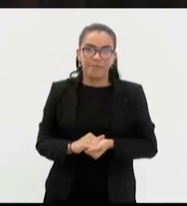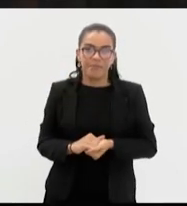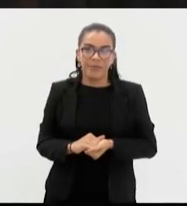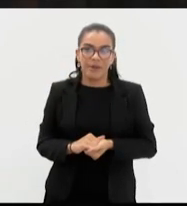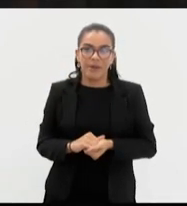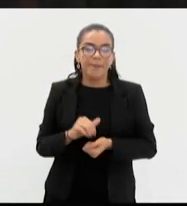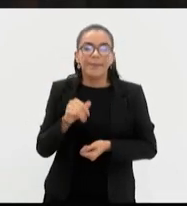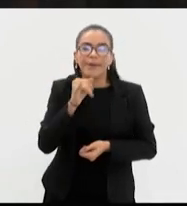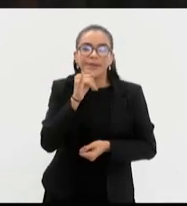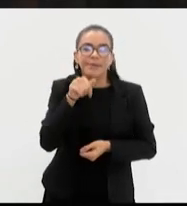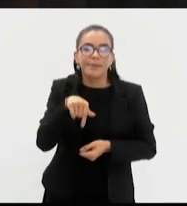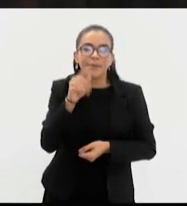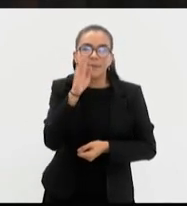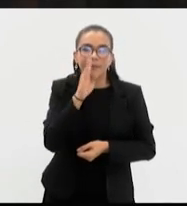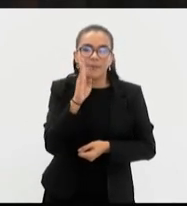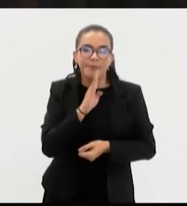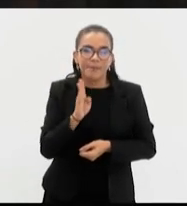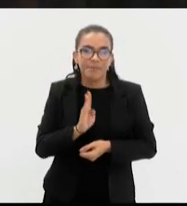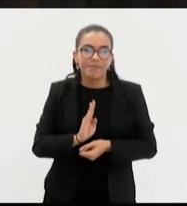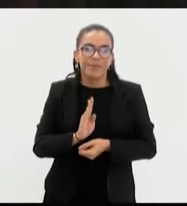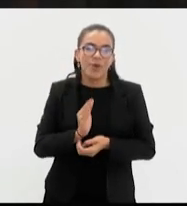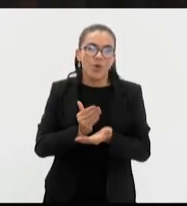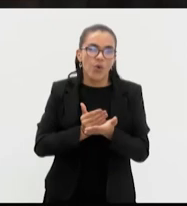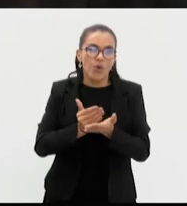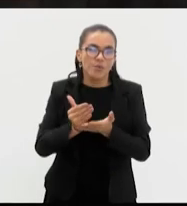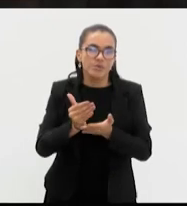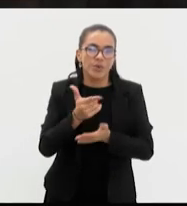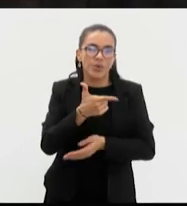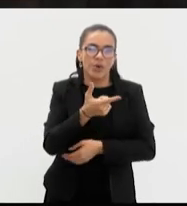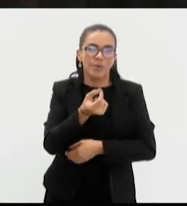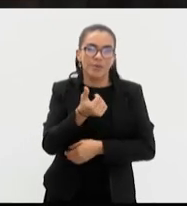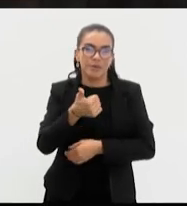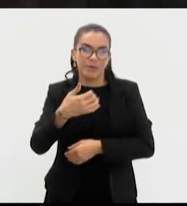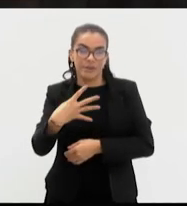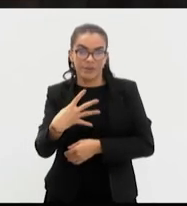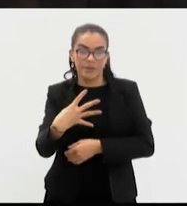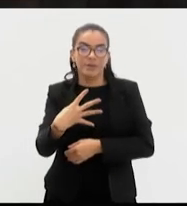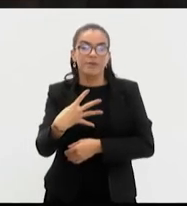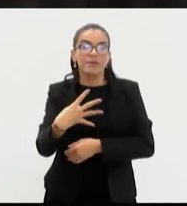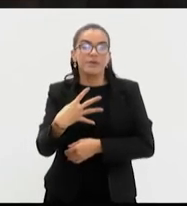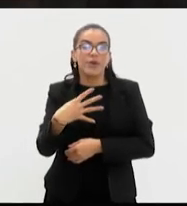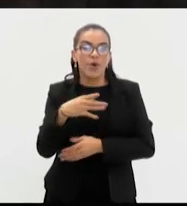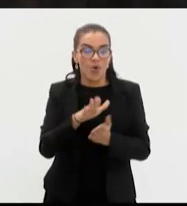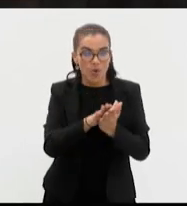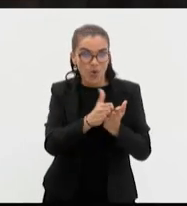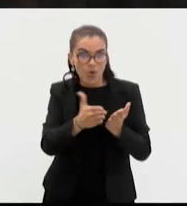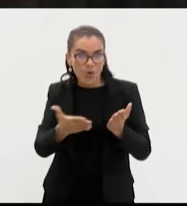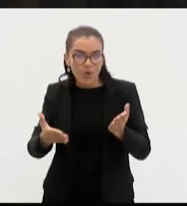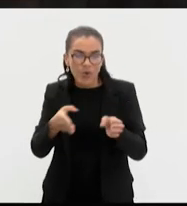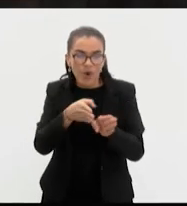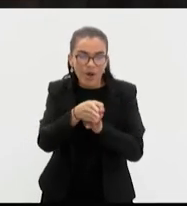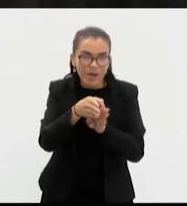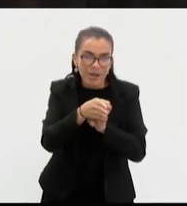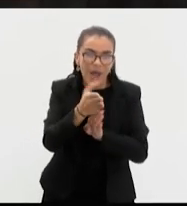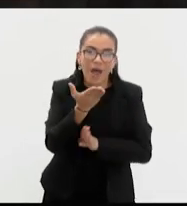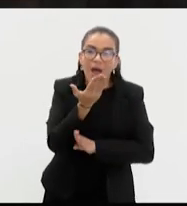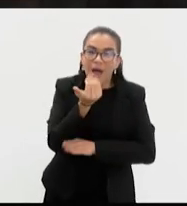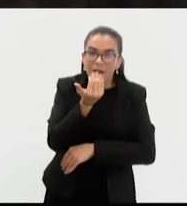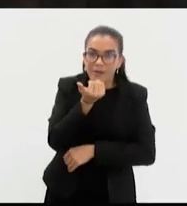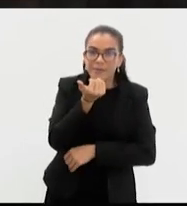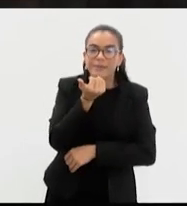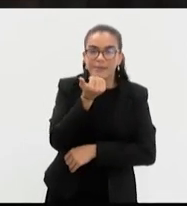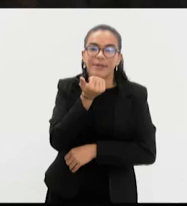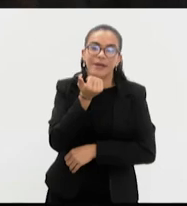aqui por exemplo desde 2014 o guia alimentar o guia alimentar